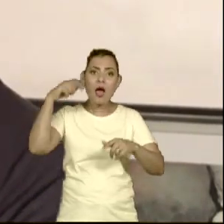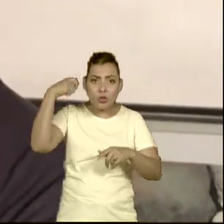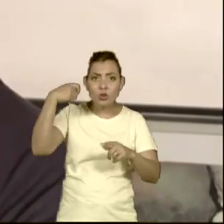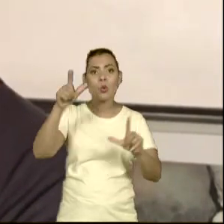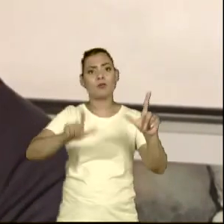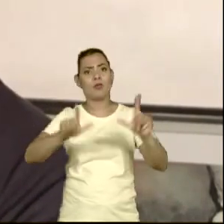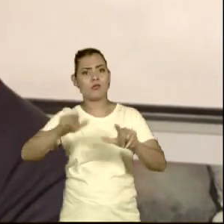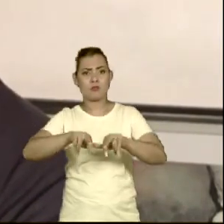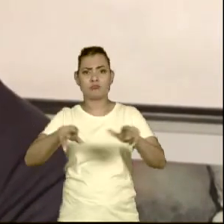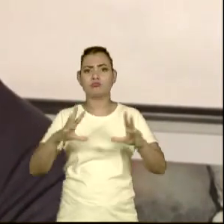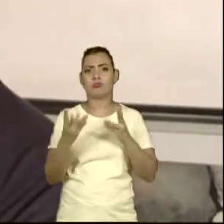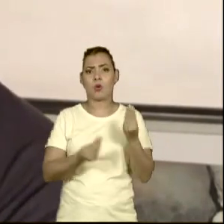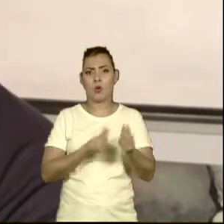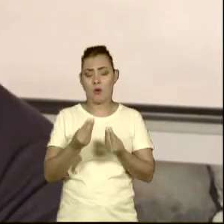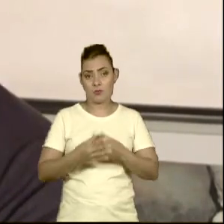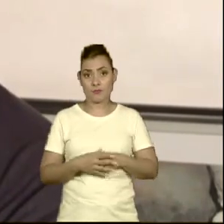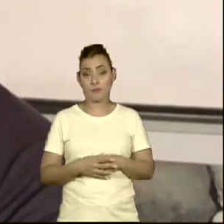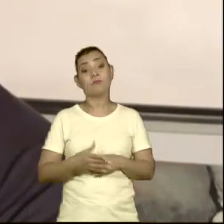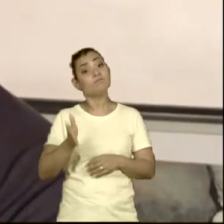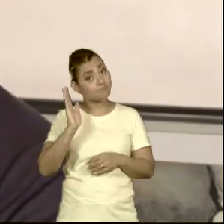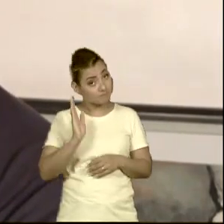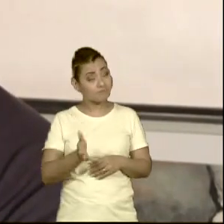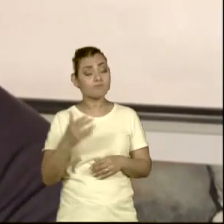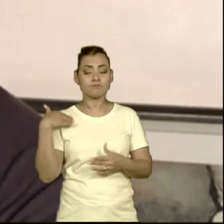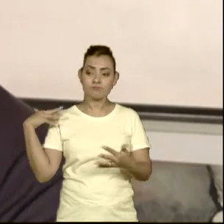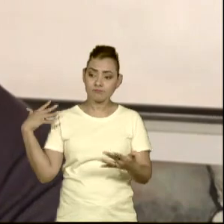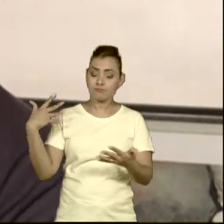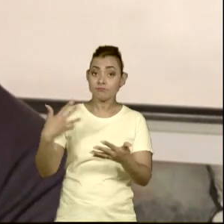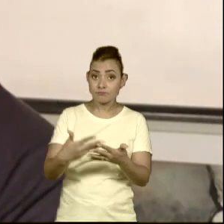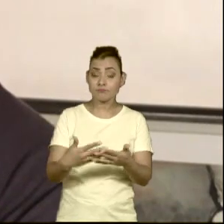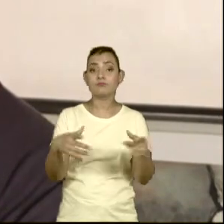Joana, é um pouco de toda a história que eu falei, eu,